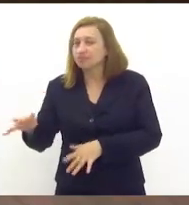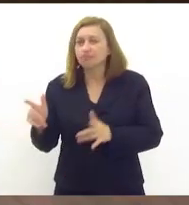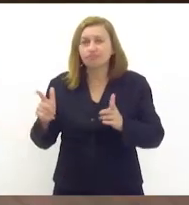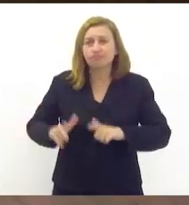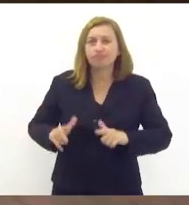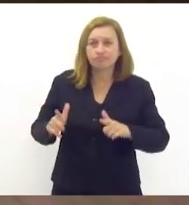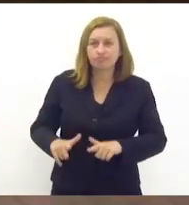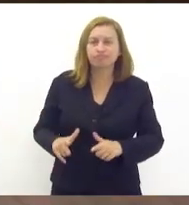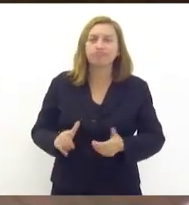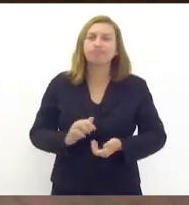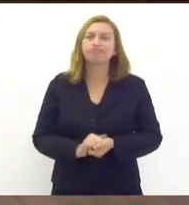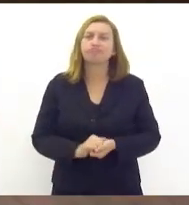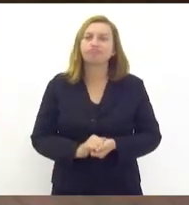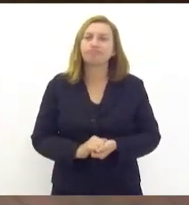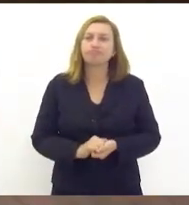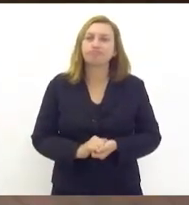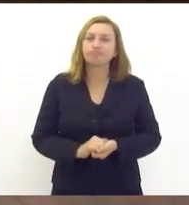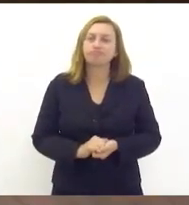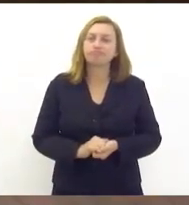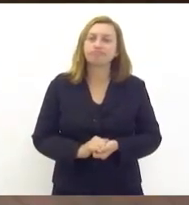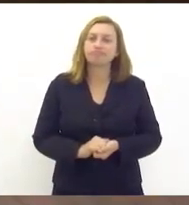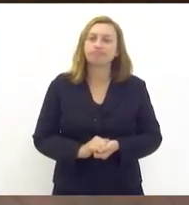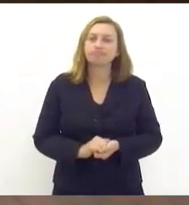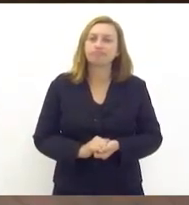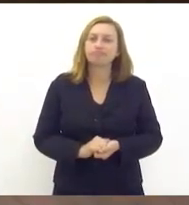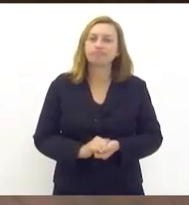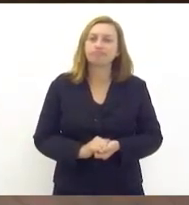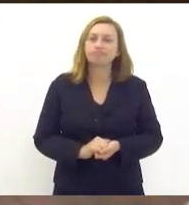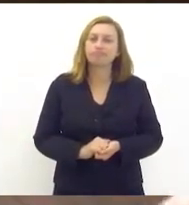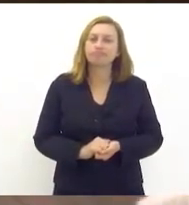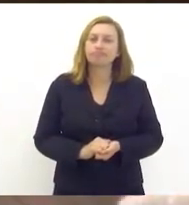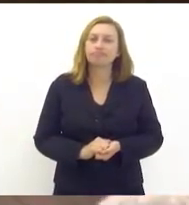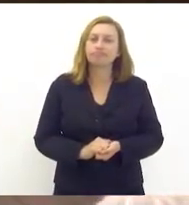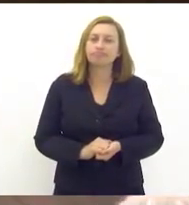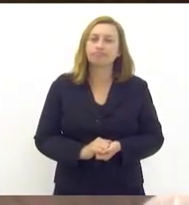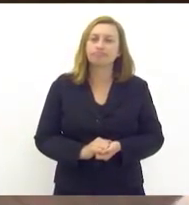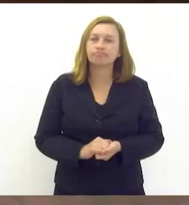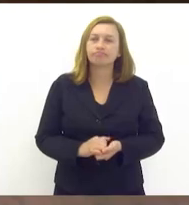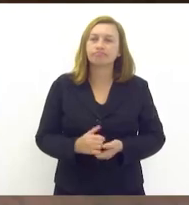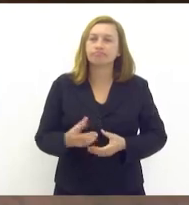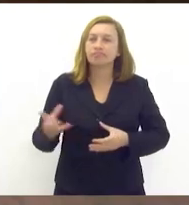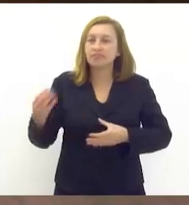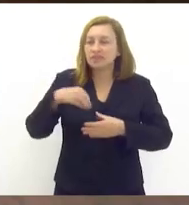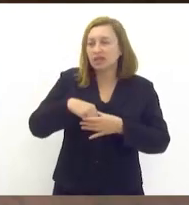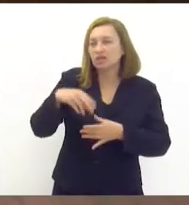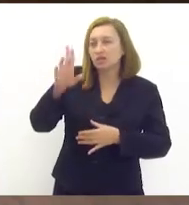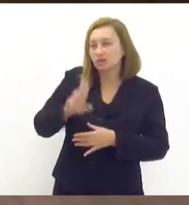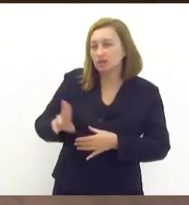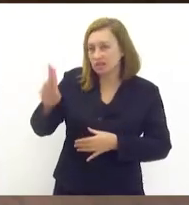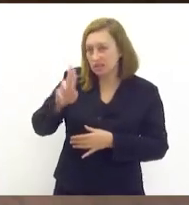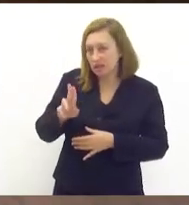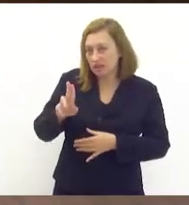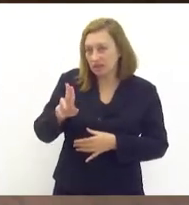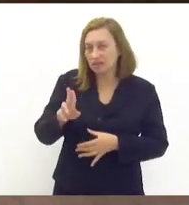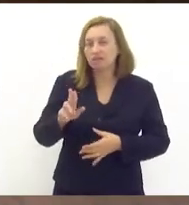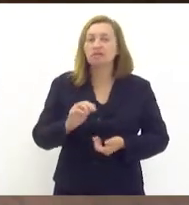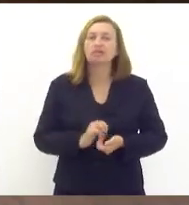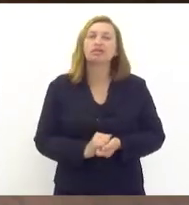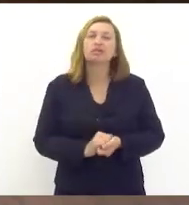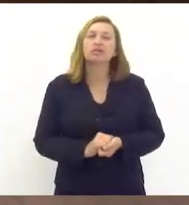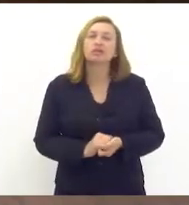que não necessariamente tem inclusive uma universidade físicamente dizendo